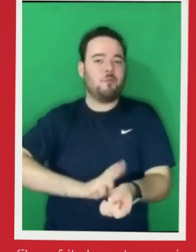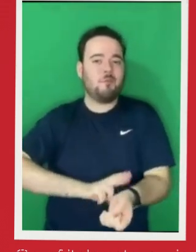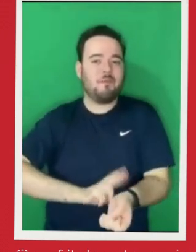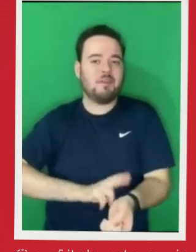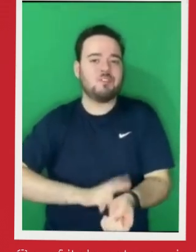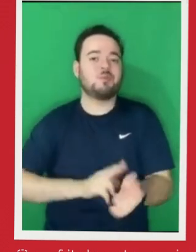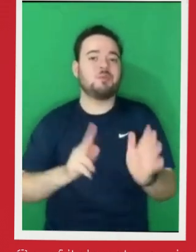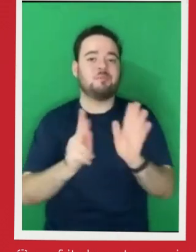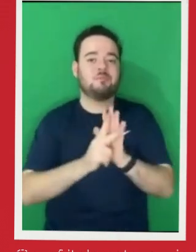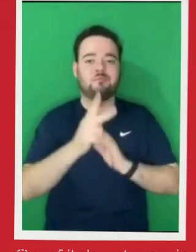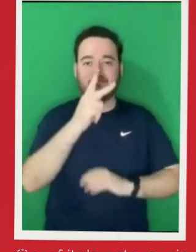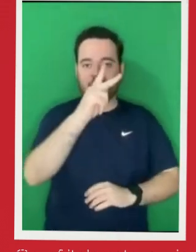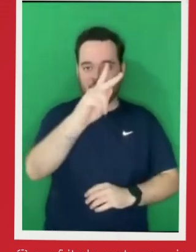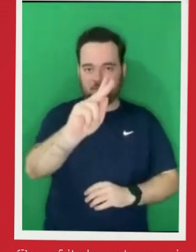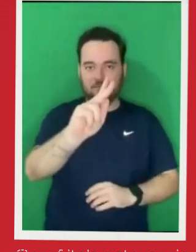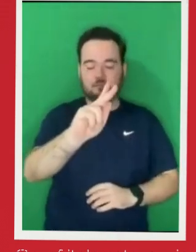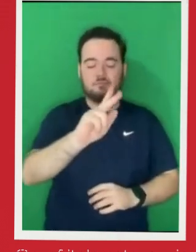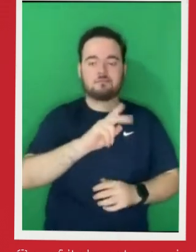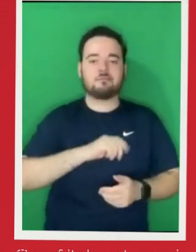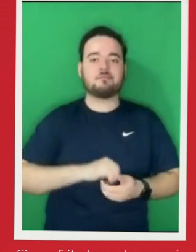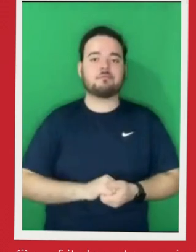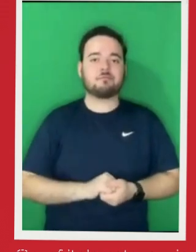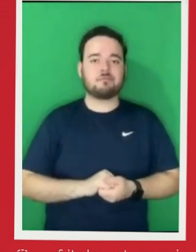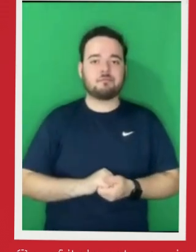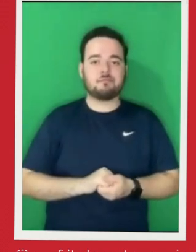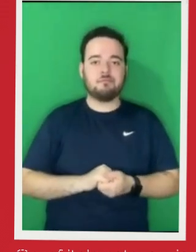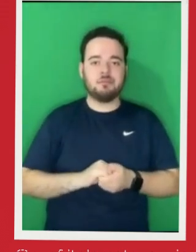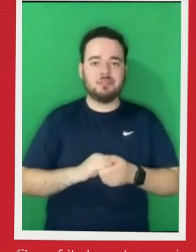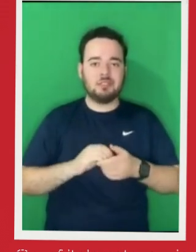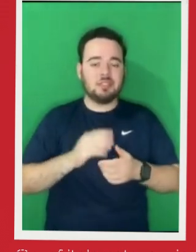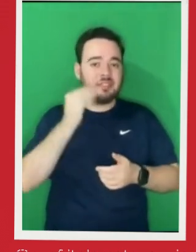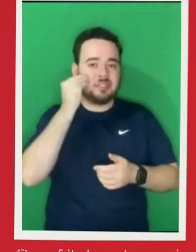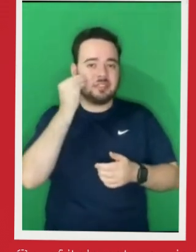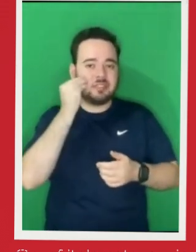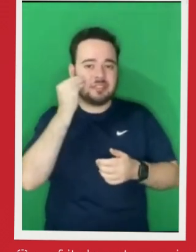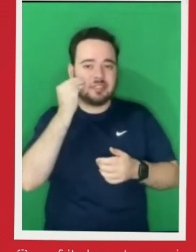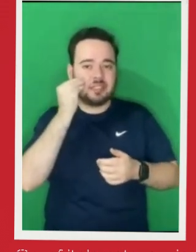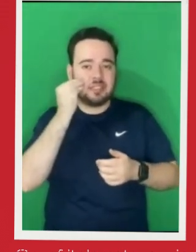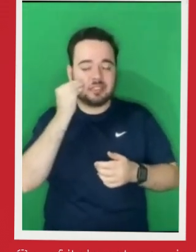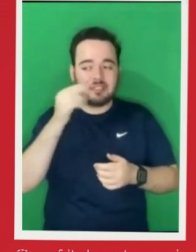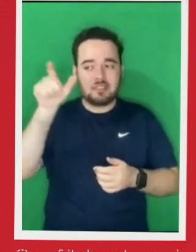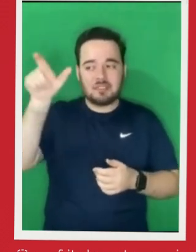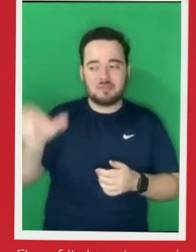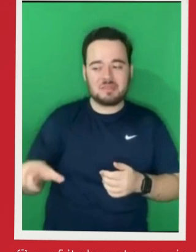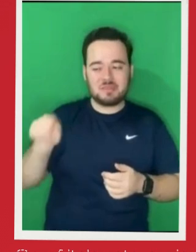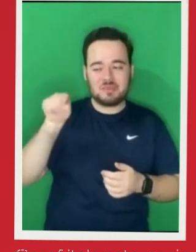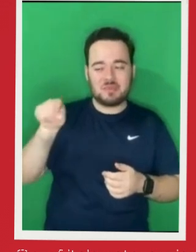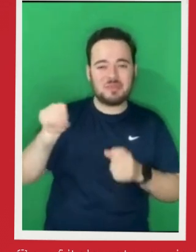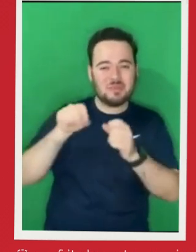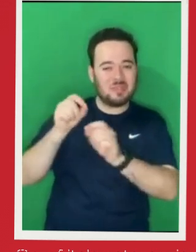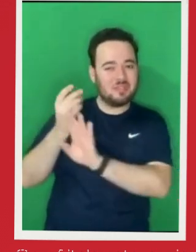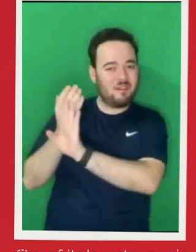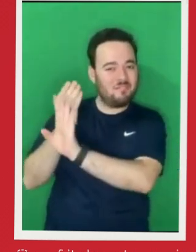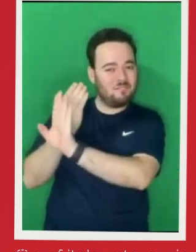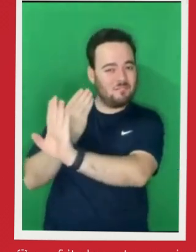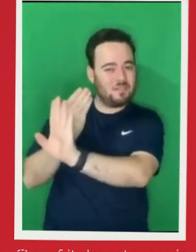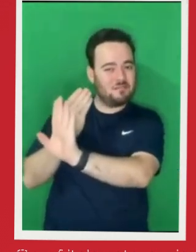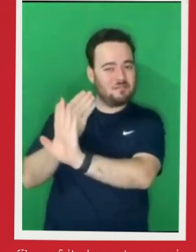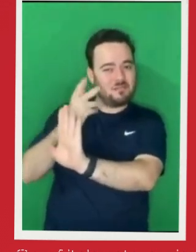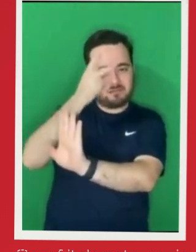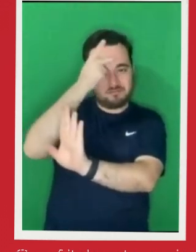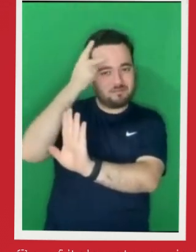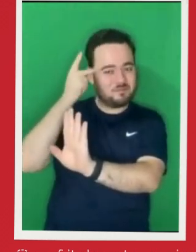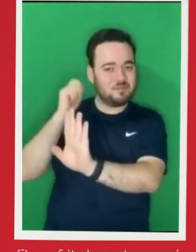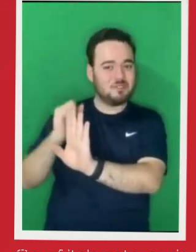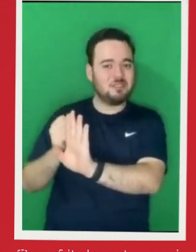e com o ritmo, que pode ser só seu. Tenta desacreditar, gente, de pessoas que dizem, como